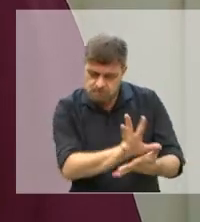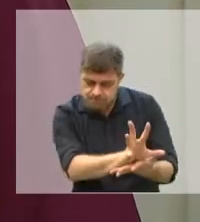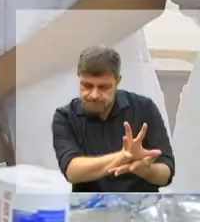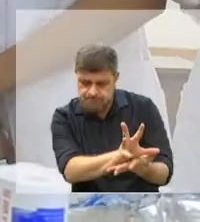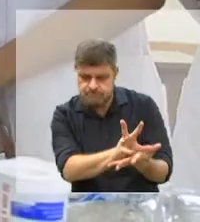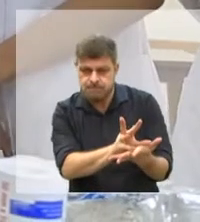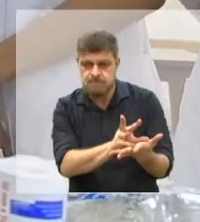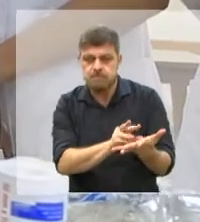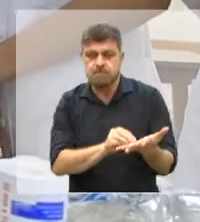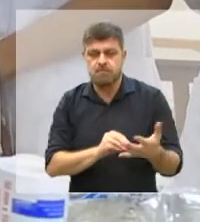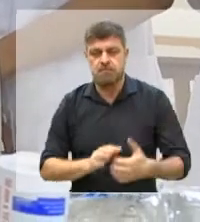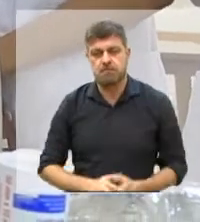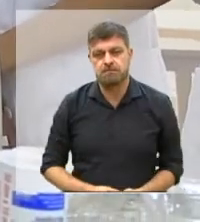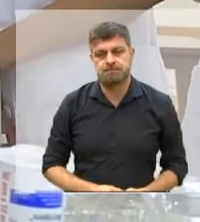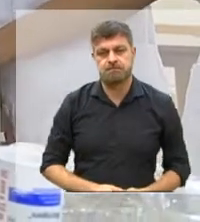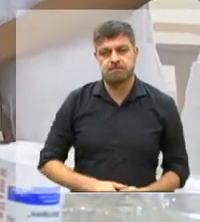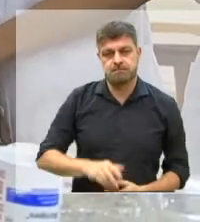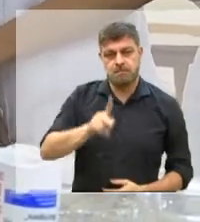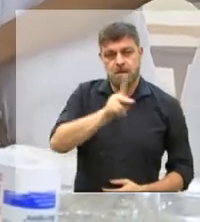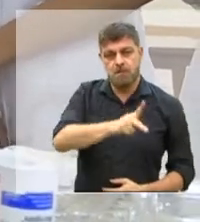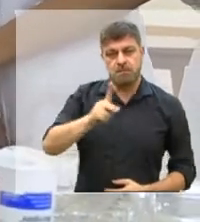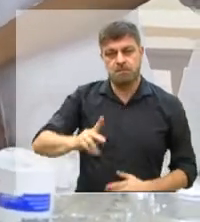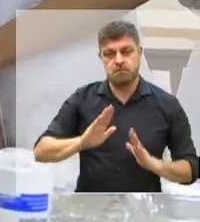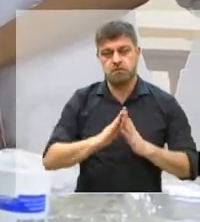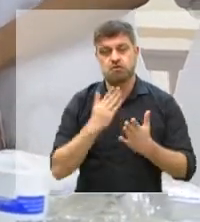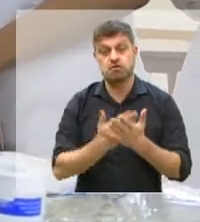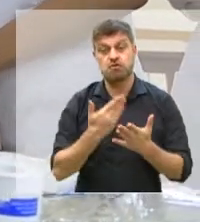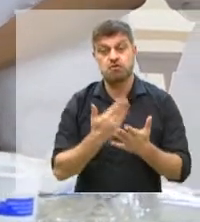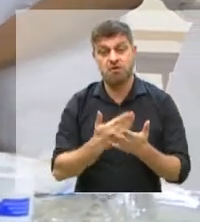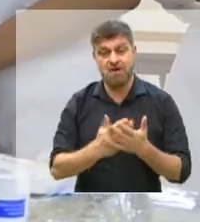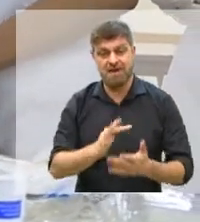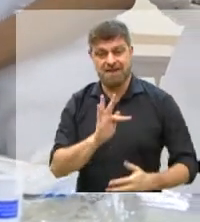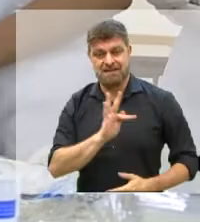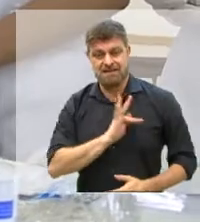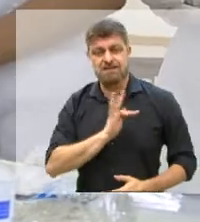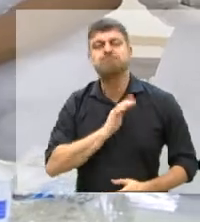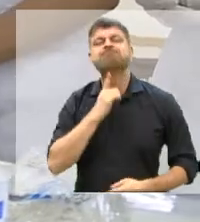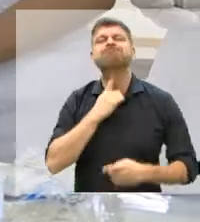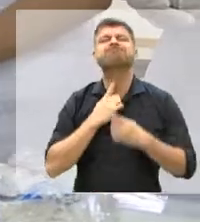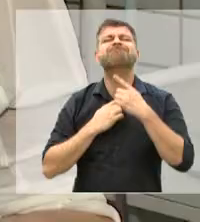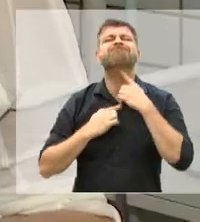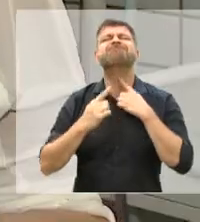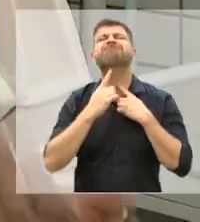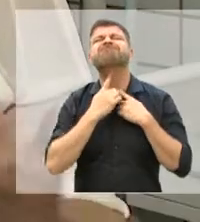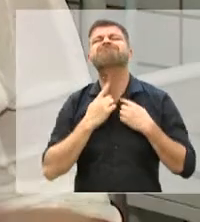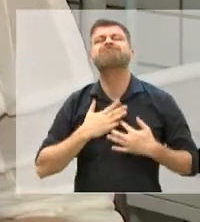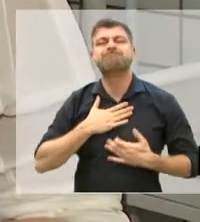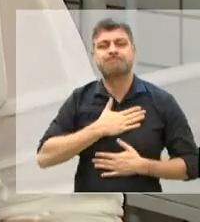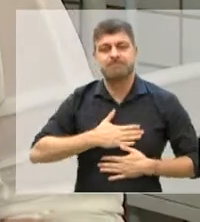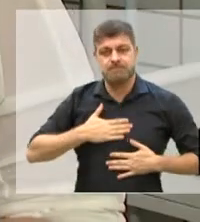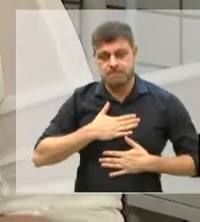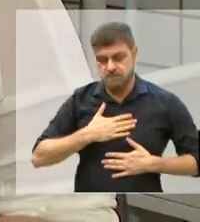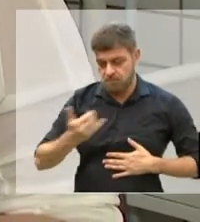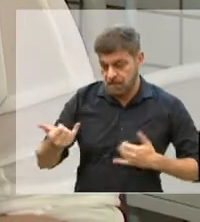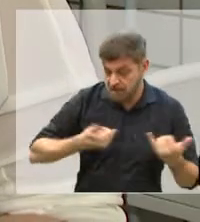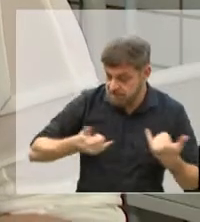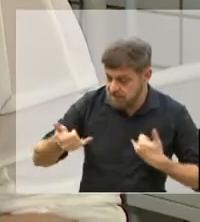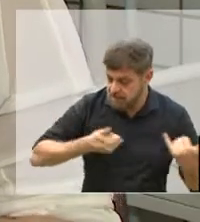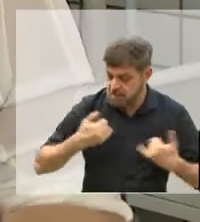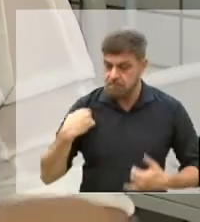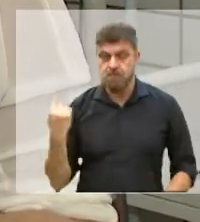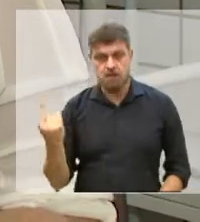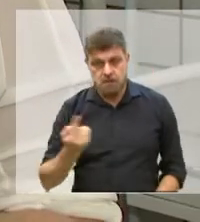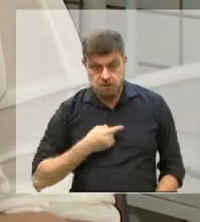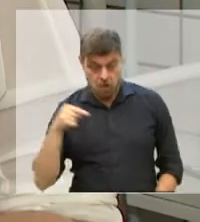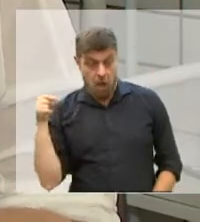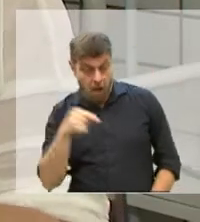inspirou. Professora de escola técnica e cheia de recompensas. A gente escuta as pessoas falarem, assim, sabe,